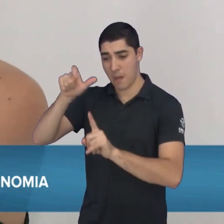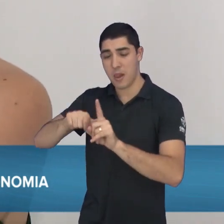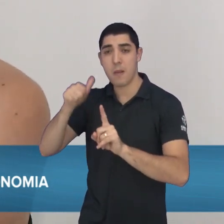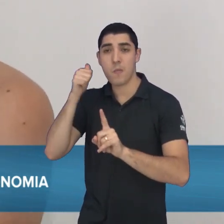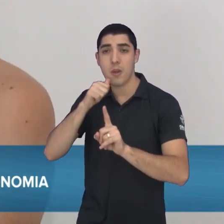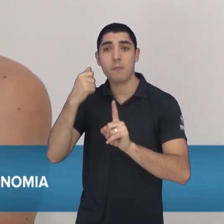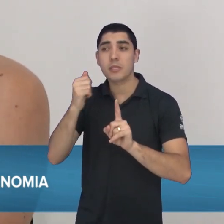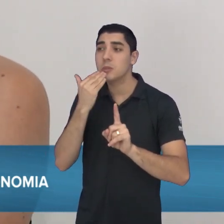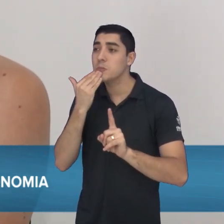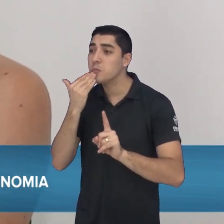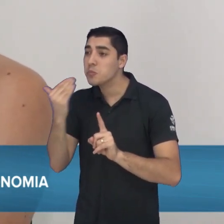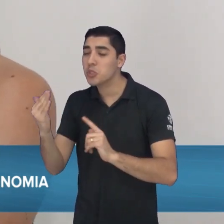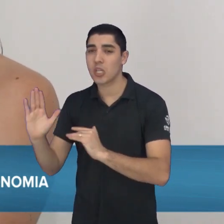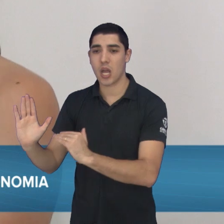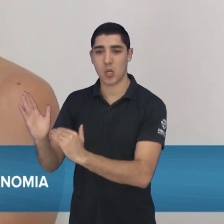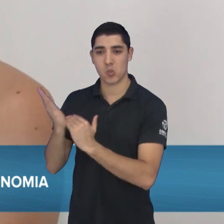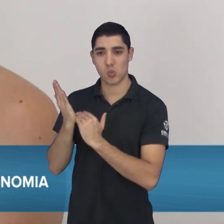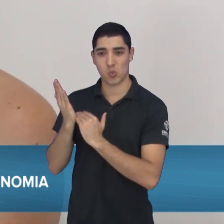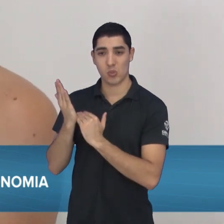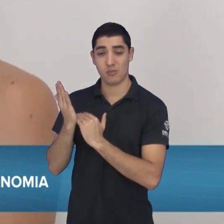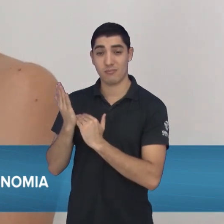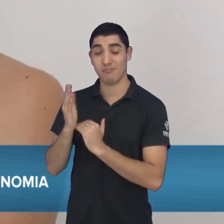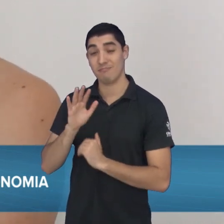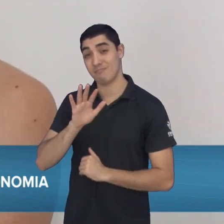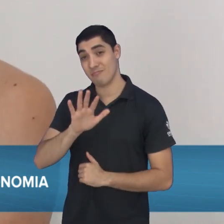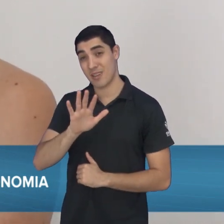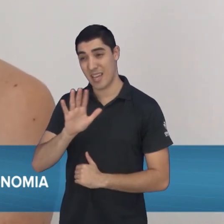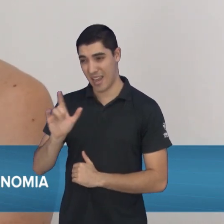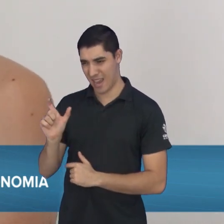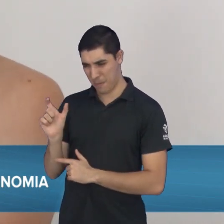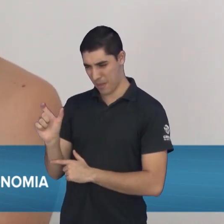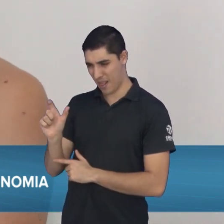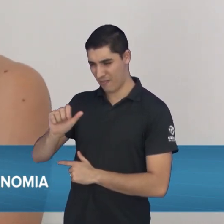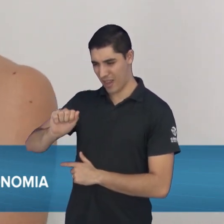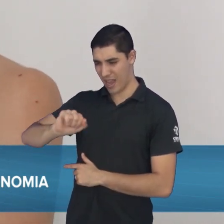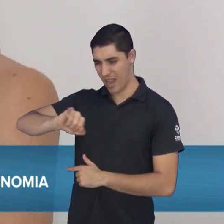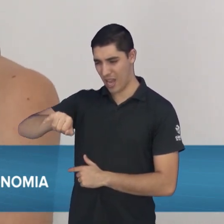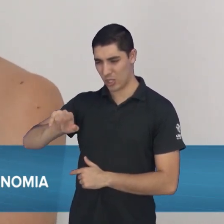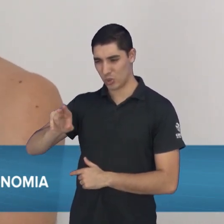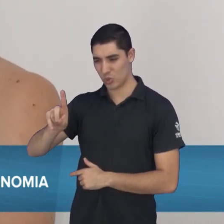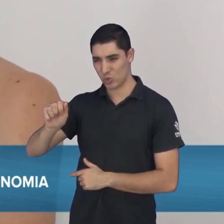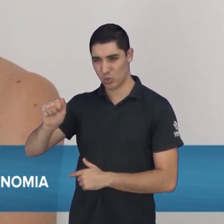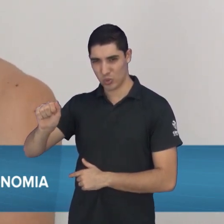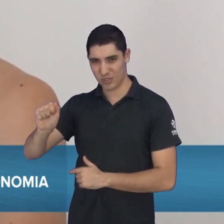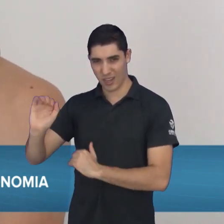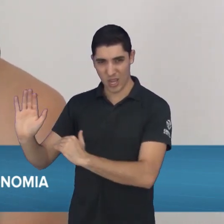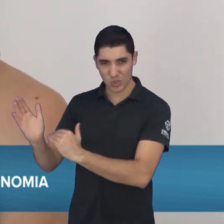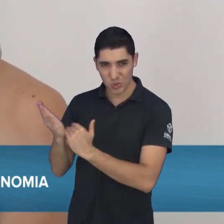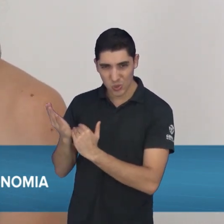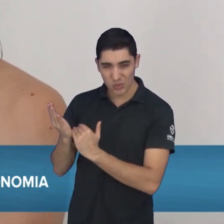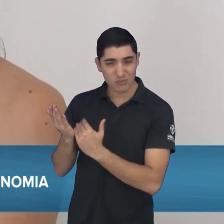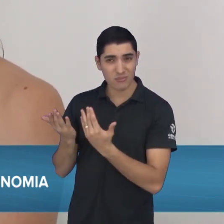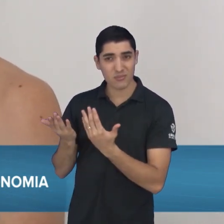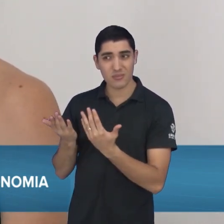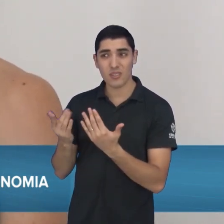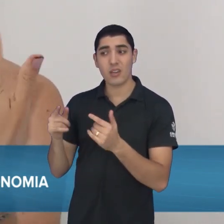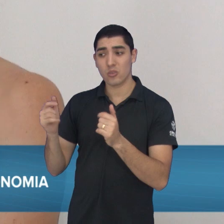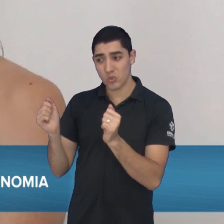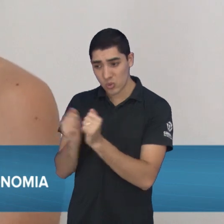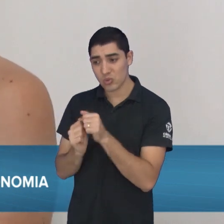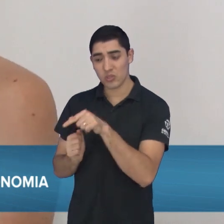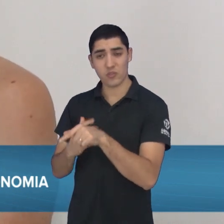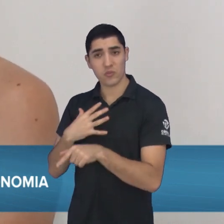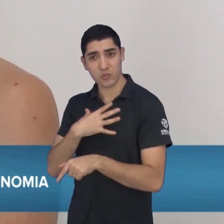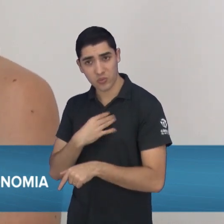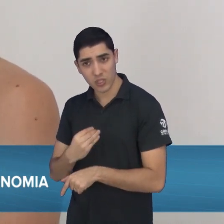pedir ajuda. Eu não sei se ajuda é a melhor palavra, porque todo mundo mora naquela casa. Os filhos são responsabilidade de